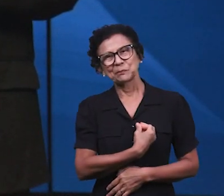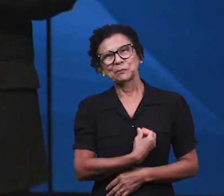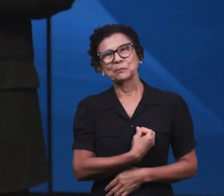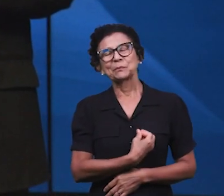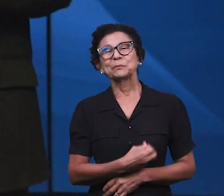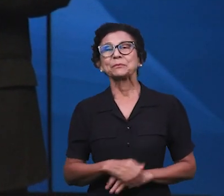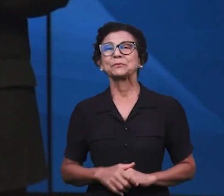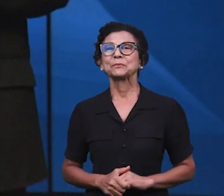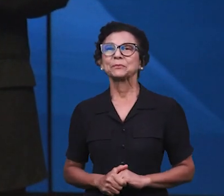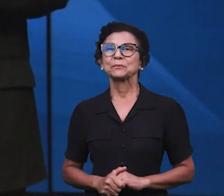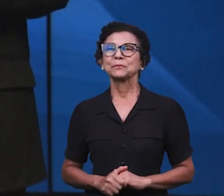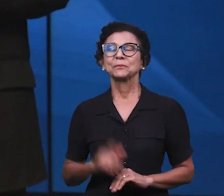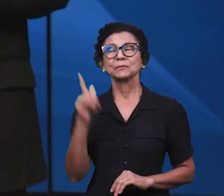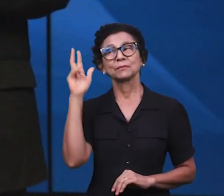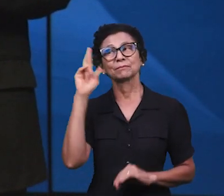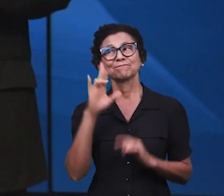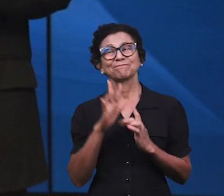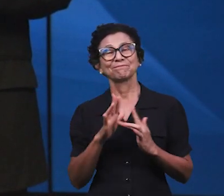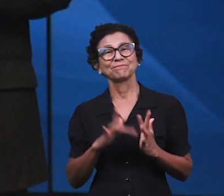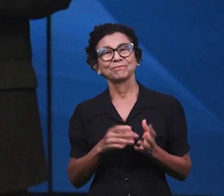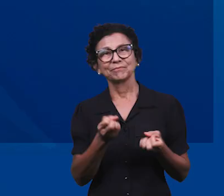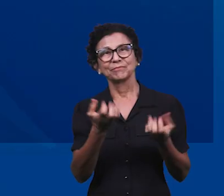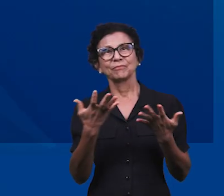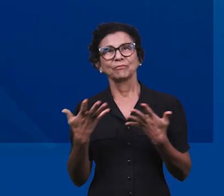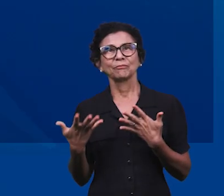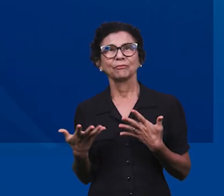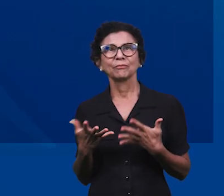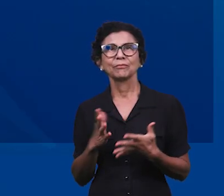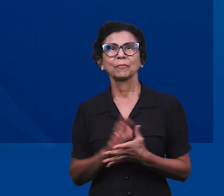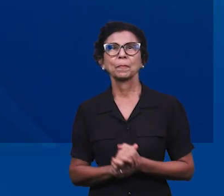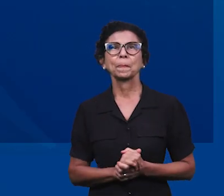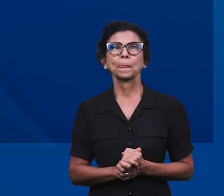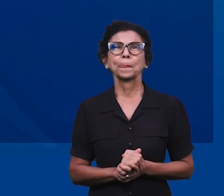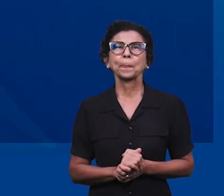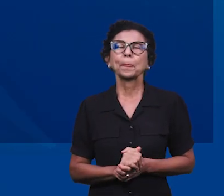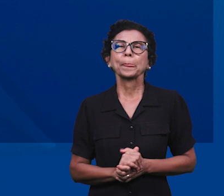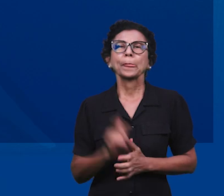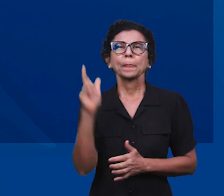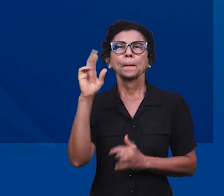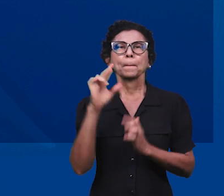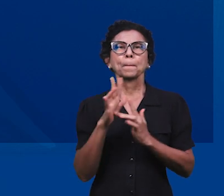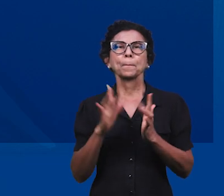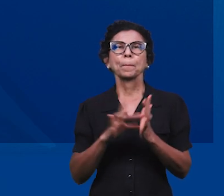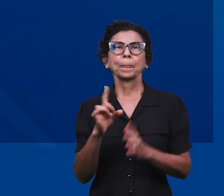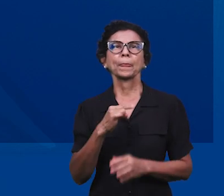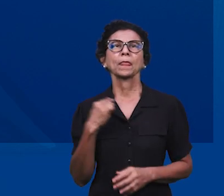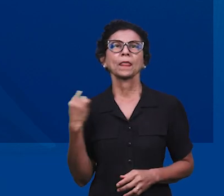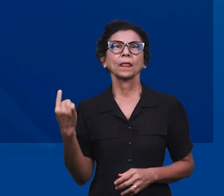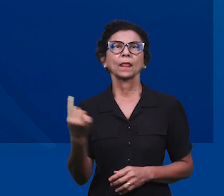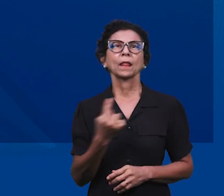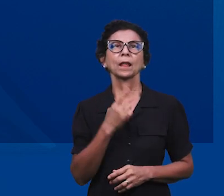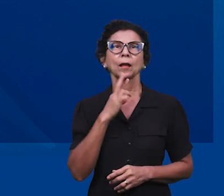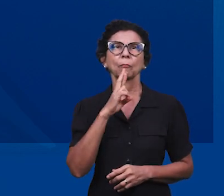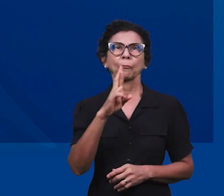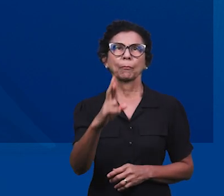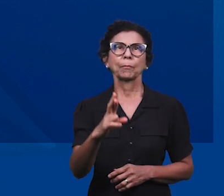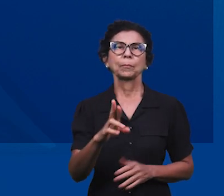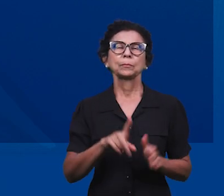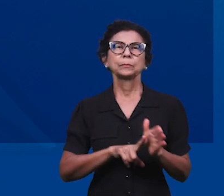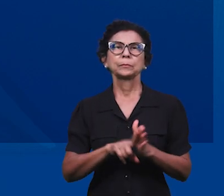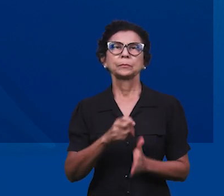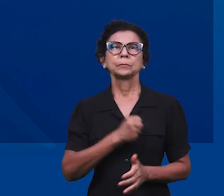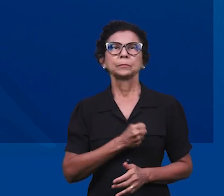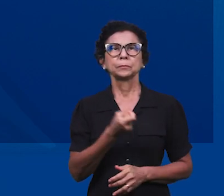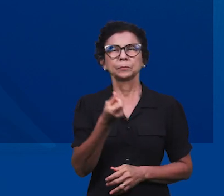participação, viu? E a paz do Senhor, seja muito bem-vindo. A paz do Senhor a todos os irmãos. Eu vou estar respondendo a pergunta